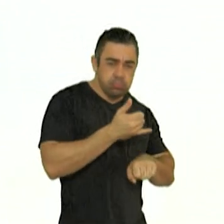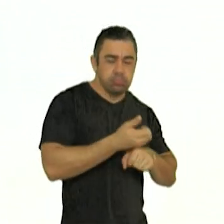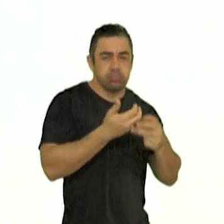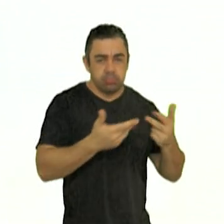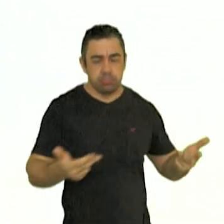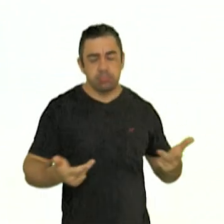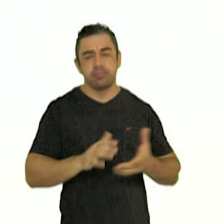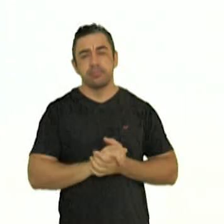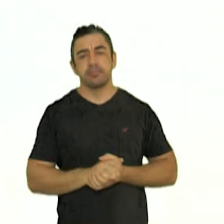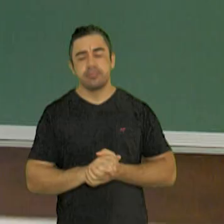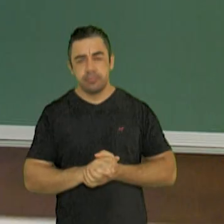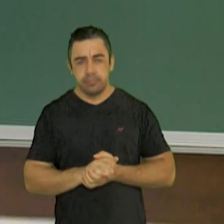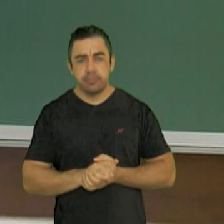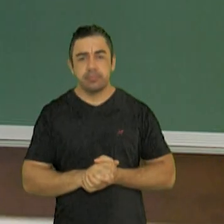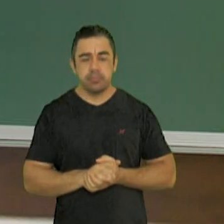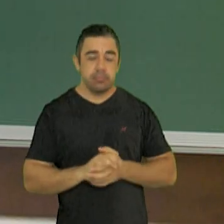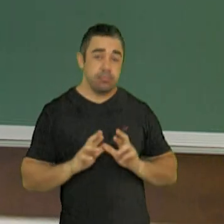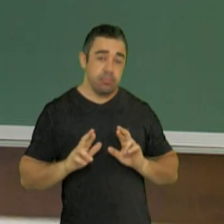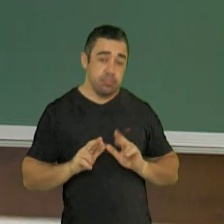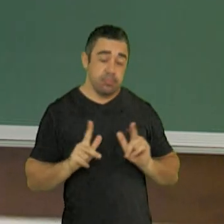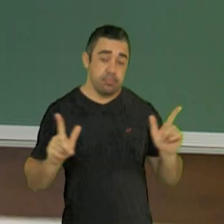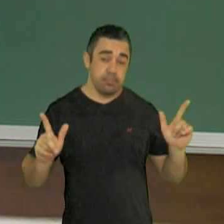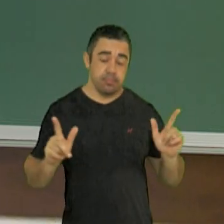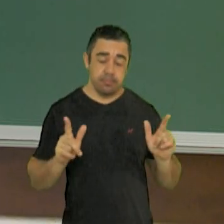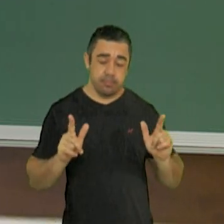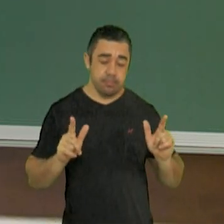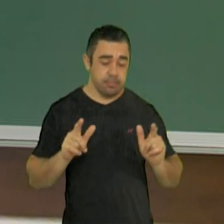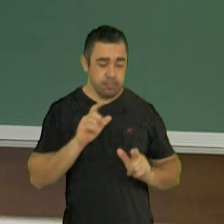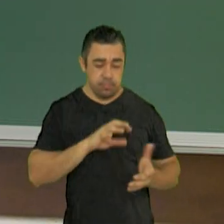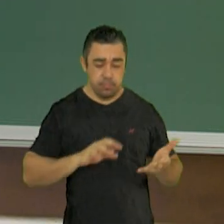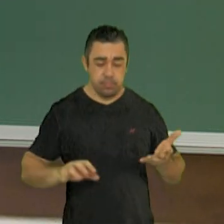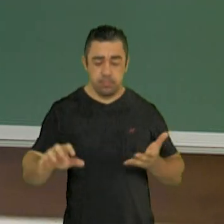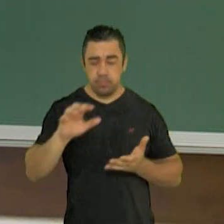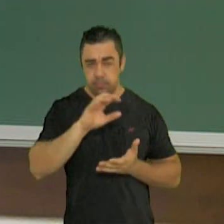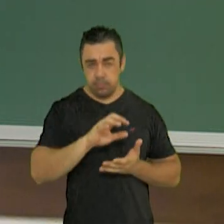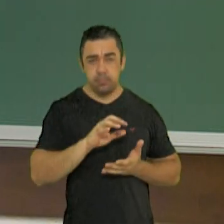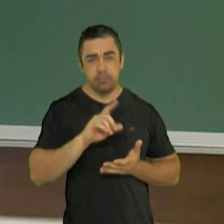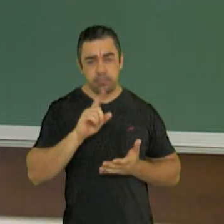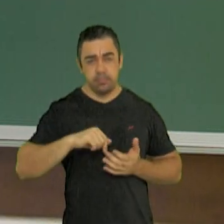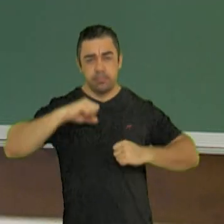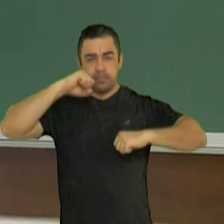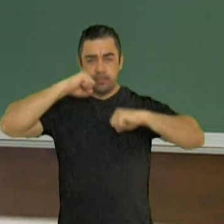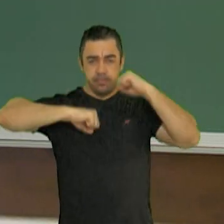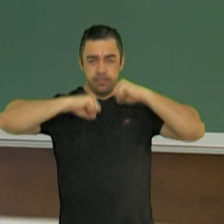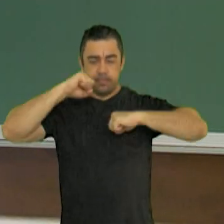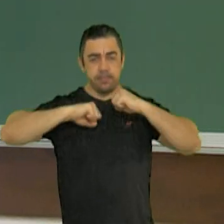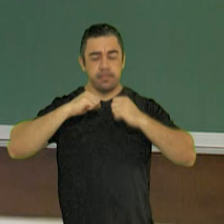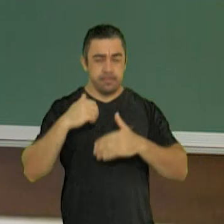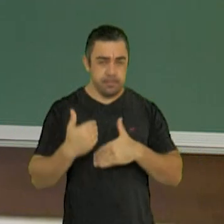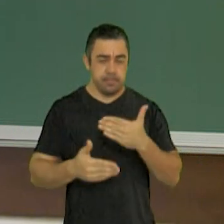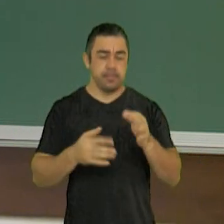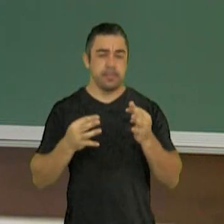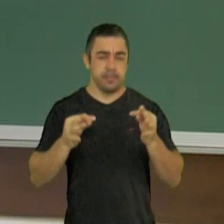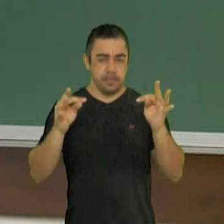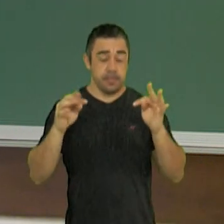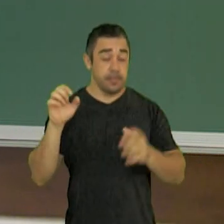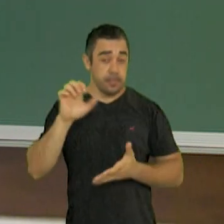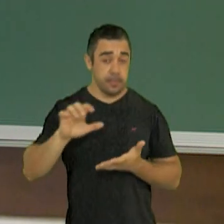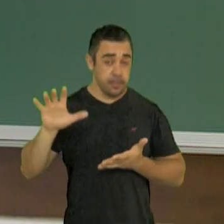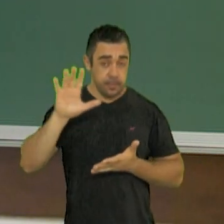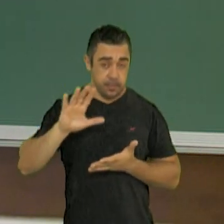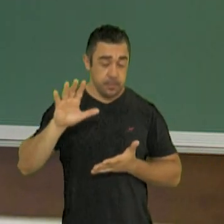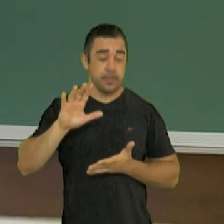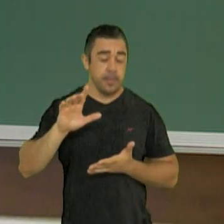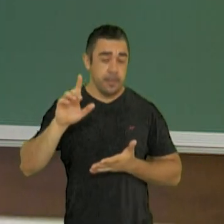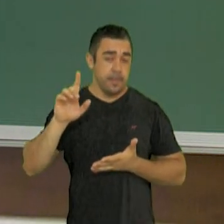metalurgia. A diversidade de indústrias, né, de desenvolvimento tecnológico na Europa,